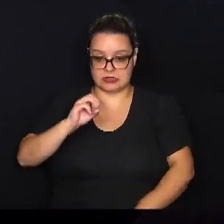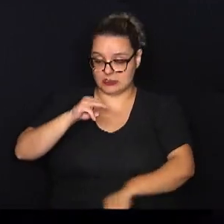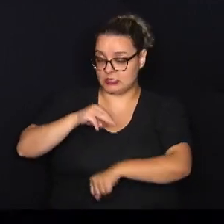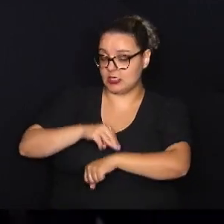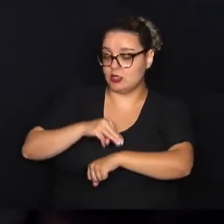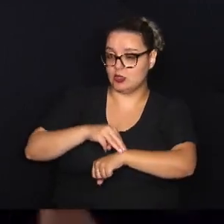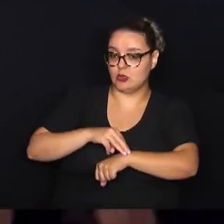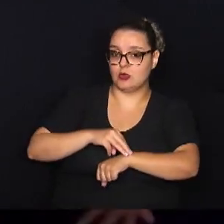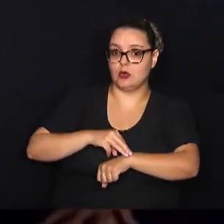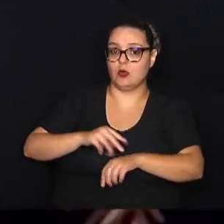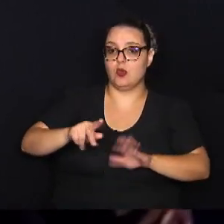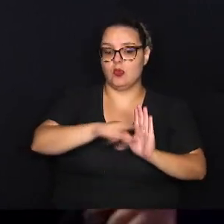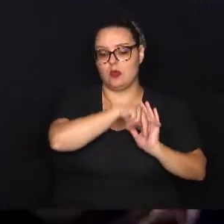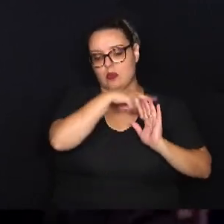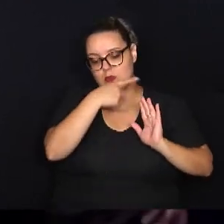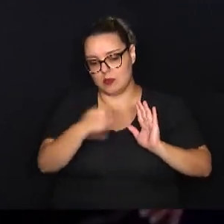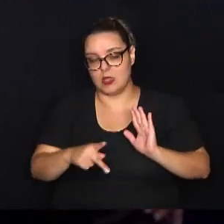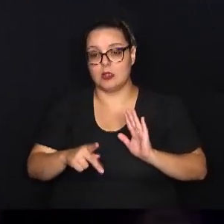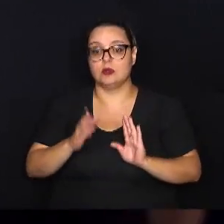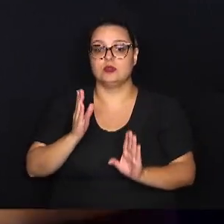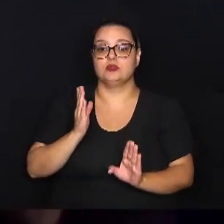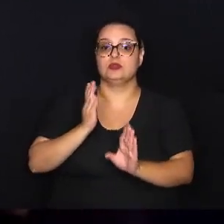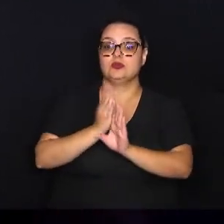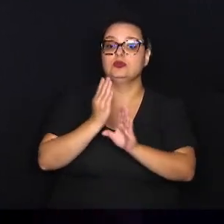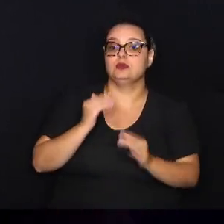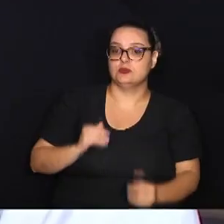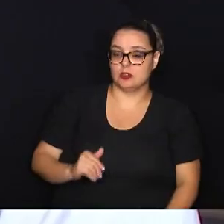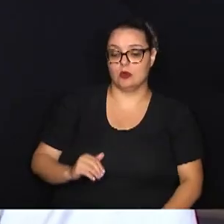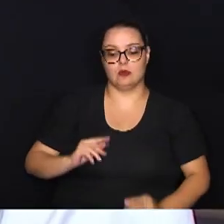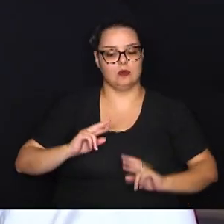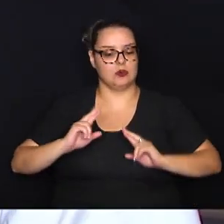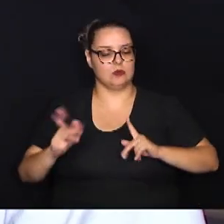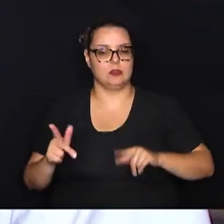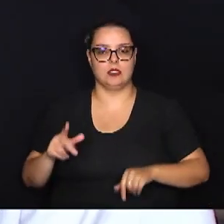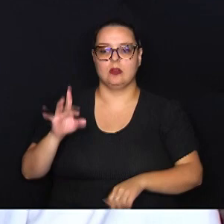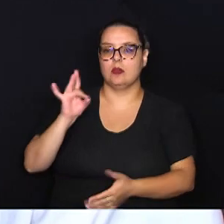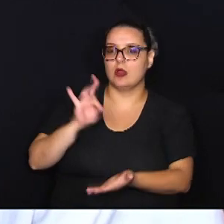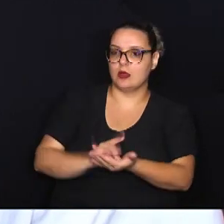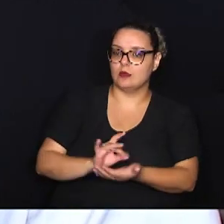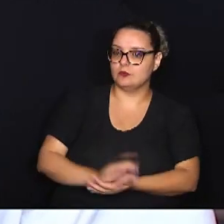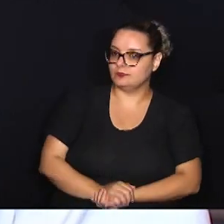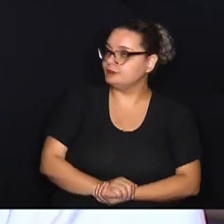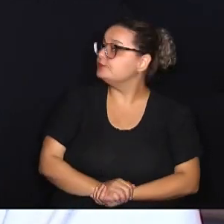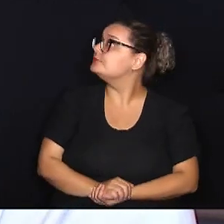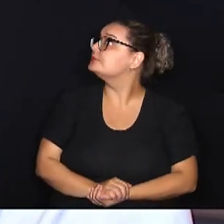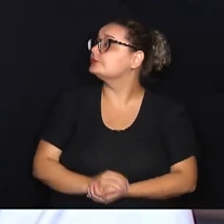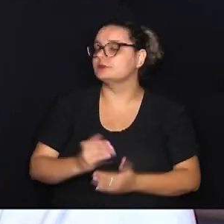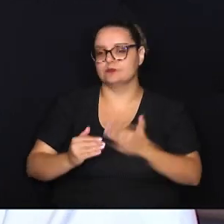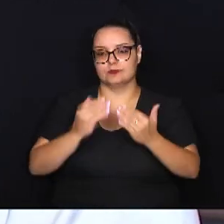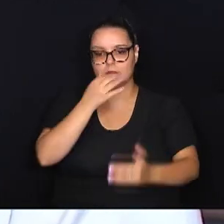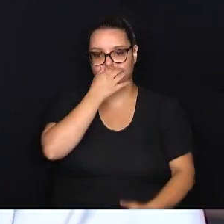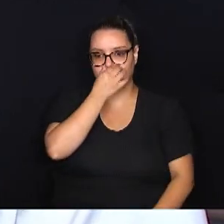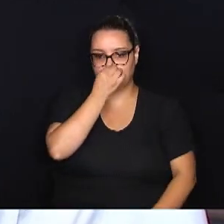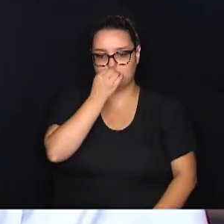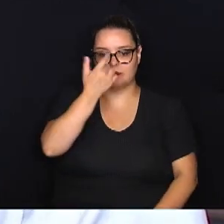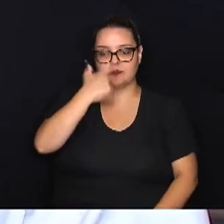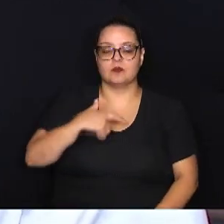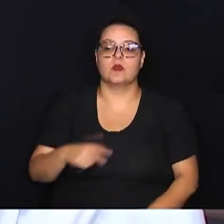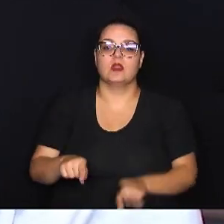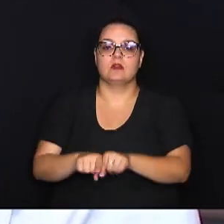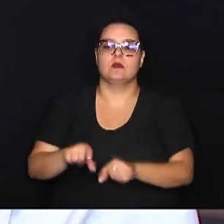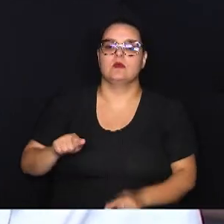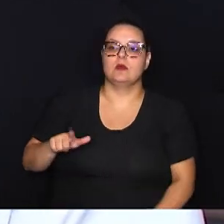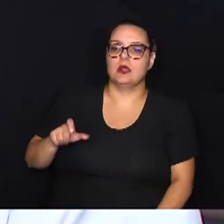o pertencimento em contraste com a realidade. O Ato 1 foi construído por mim e pelo Alexandre Natalino,